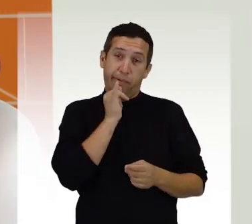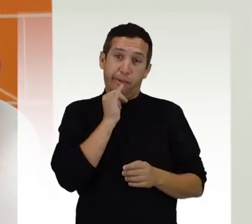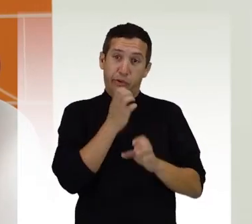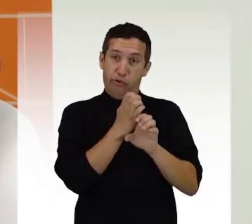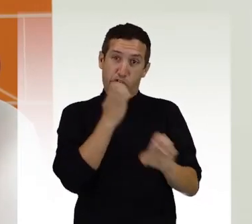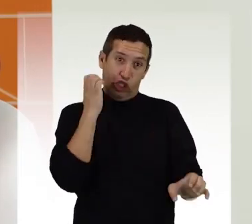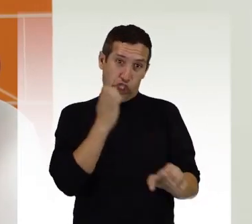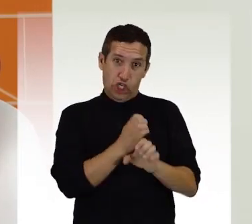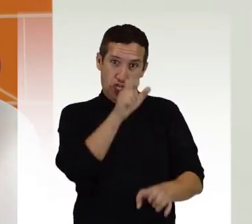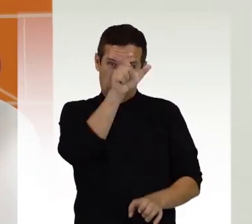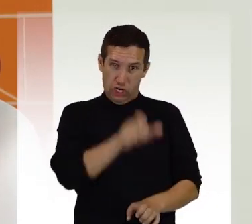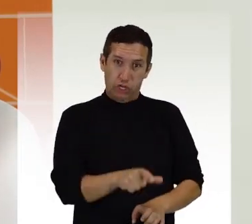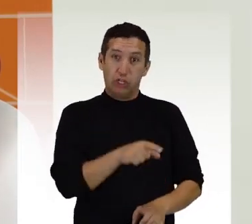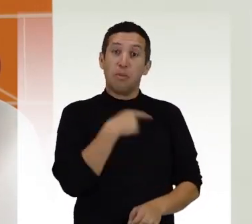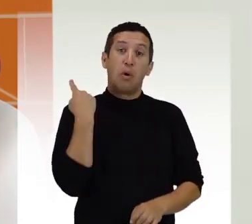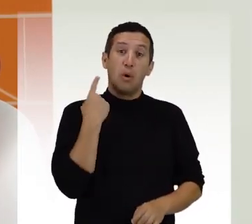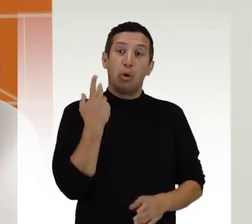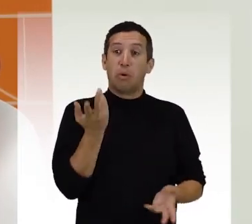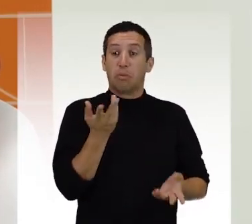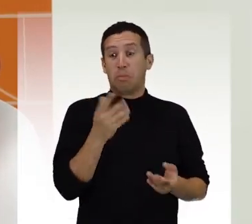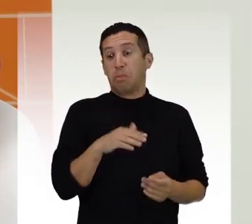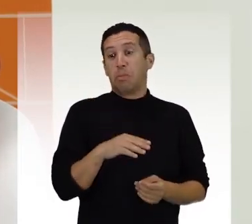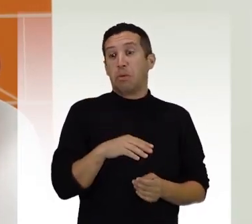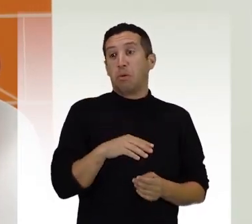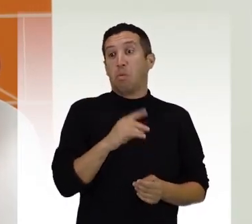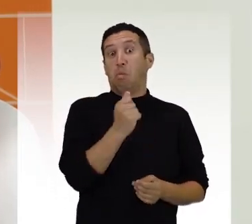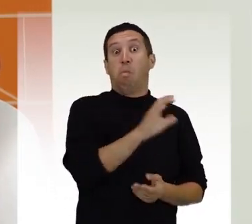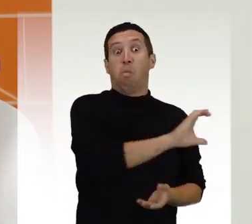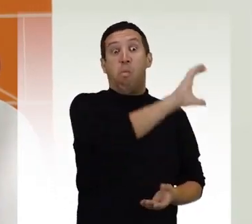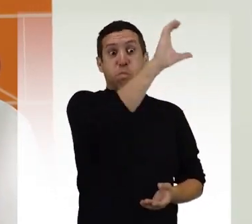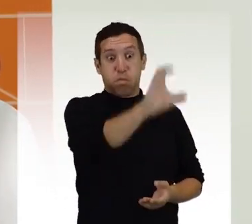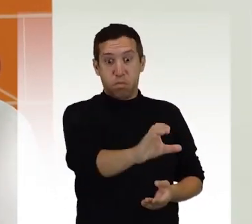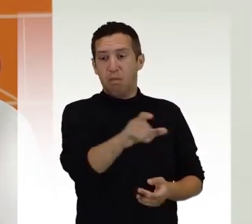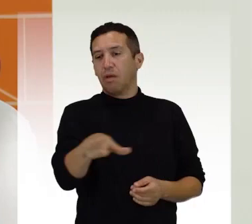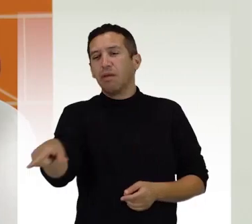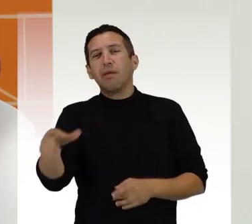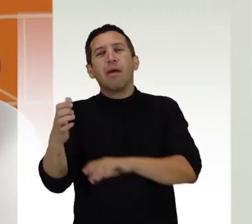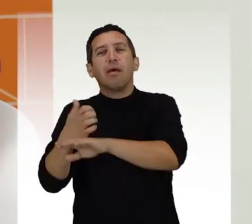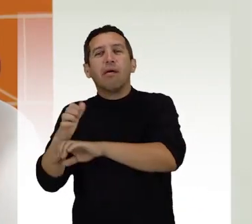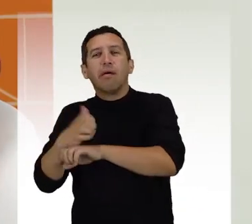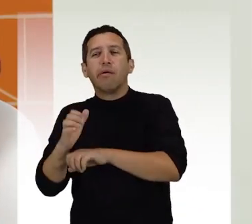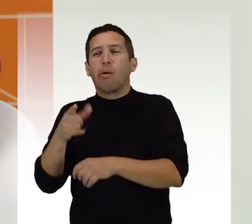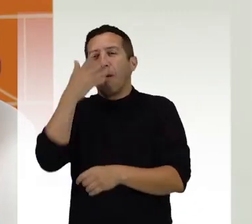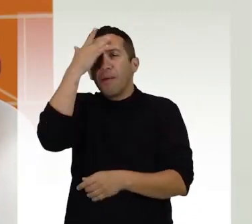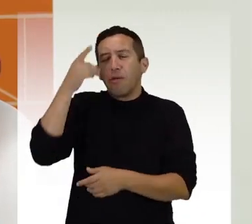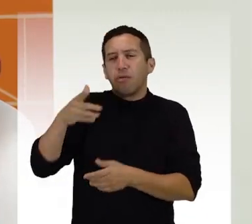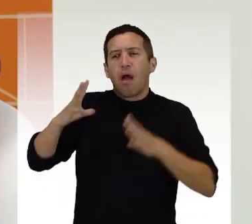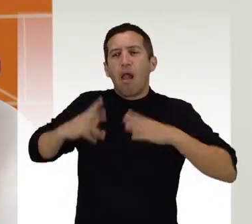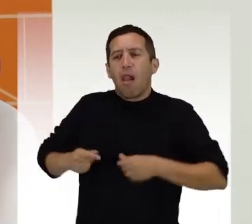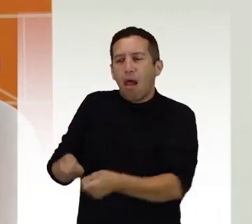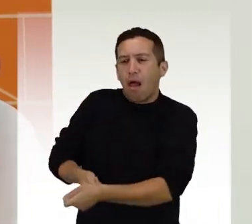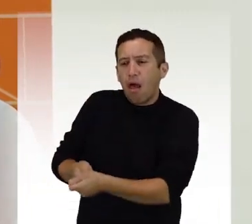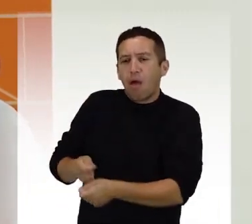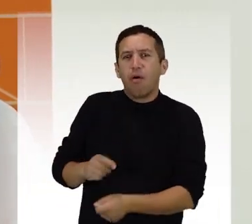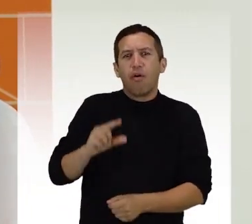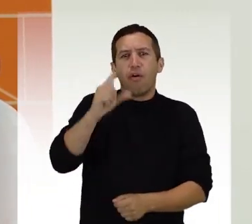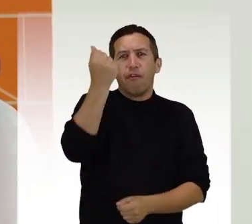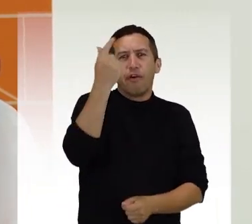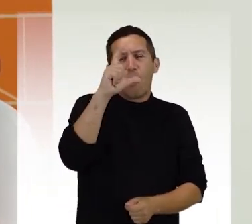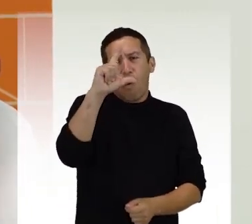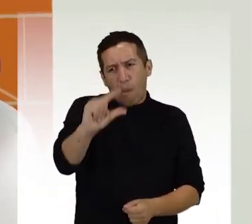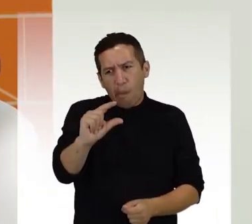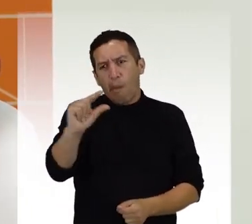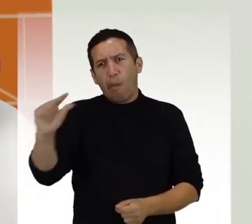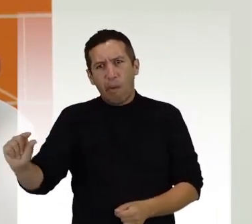teríamos um engenheiro ganhando um determinado valor e um estagiário ganhando outro determinado, um faxineiro que